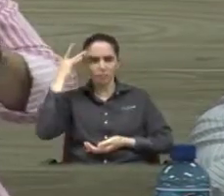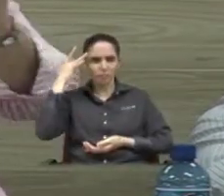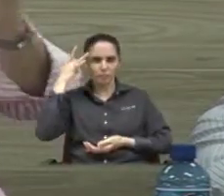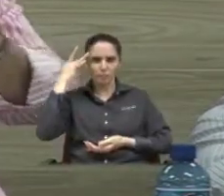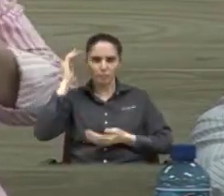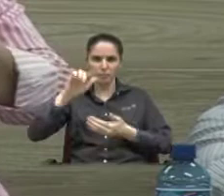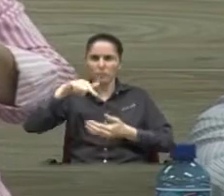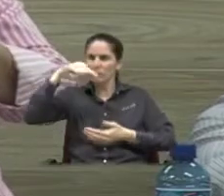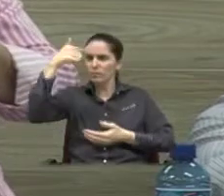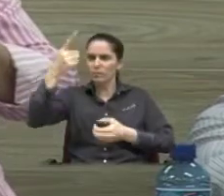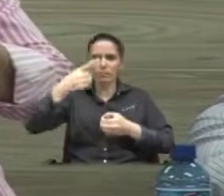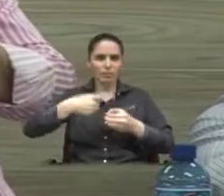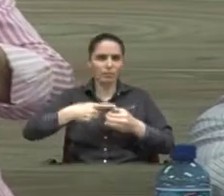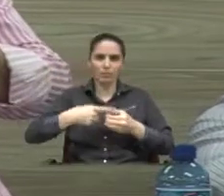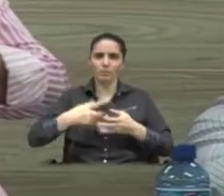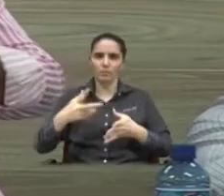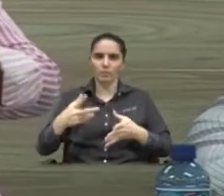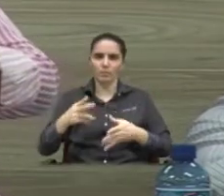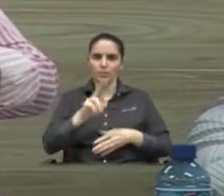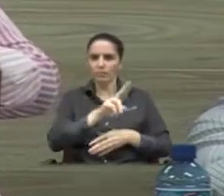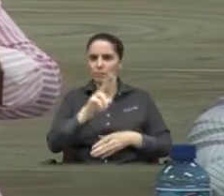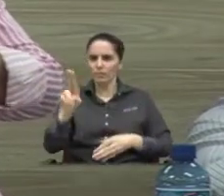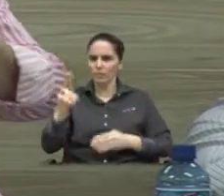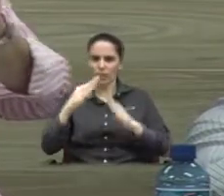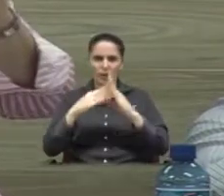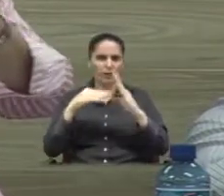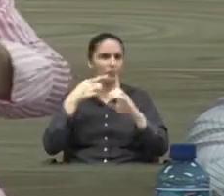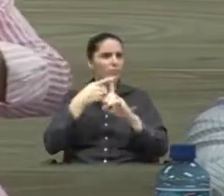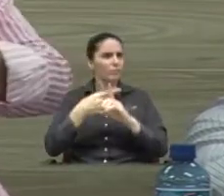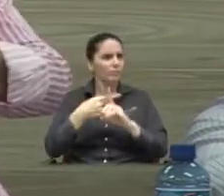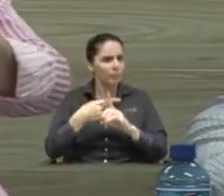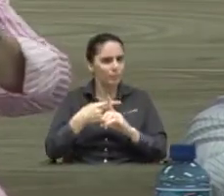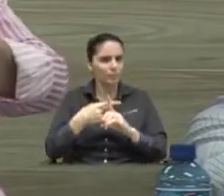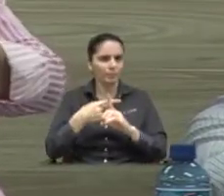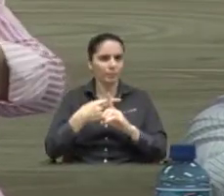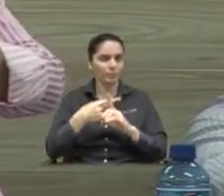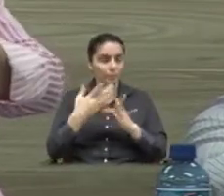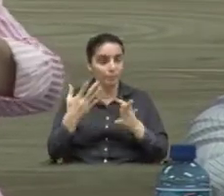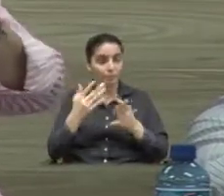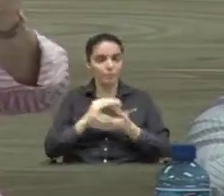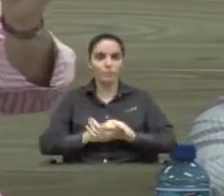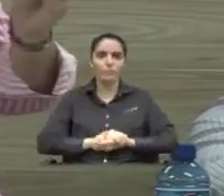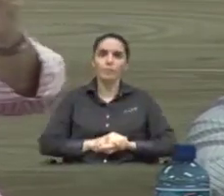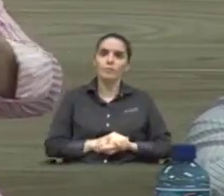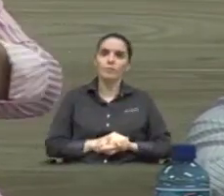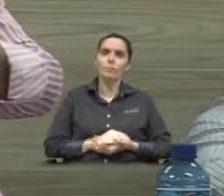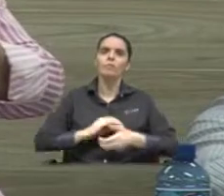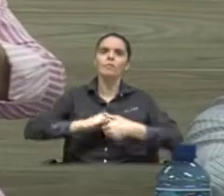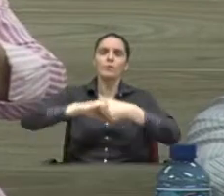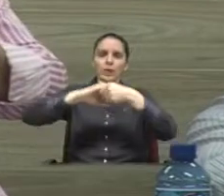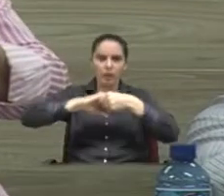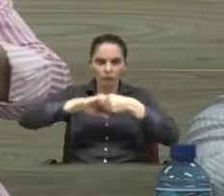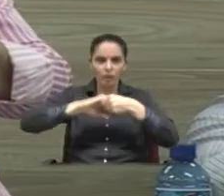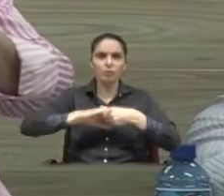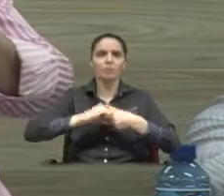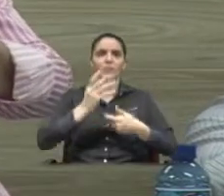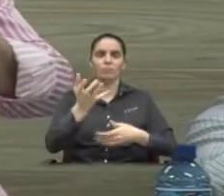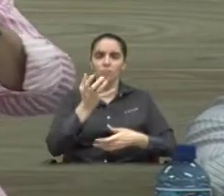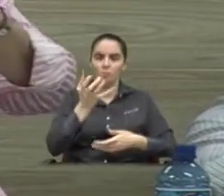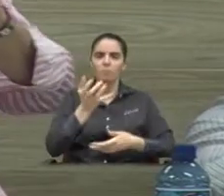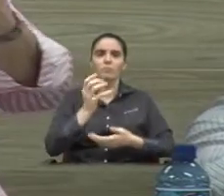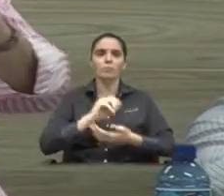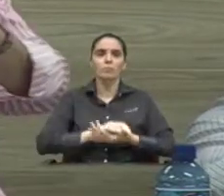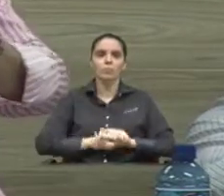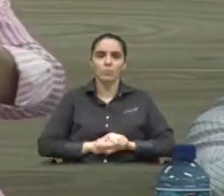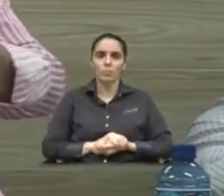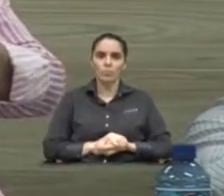fora, inclusive usando o nome da igreja e tudo mais. Então fica assim o parabéns, que eu acho que era isso que a gente esperava, né?